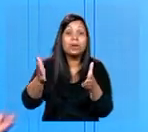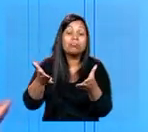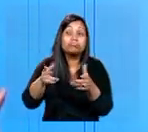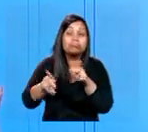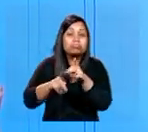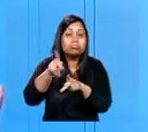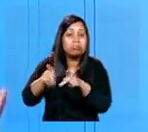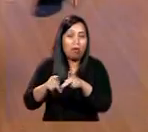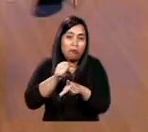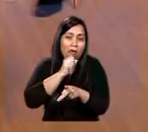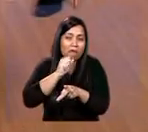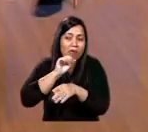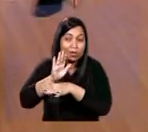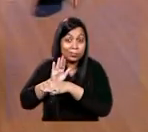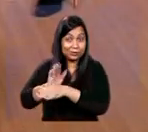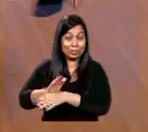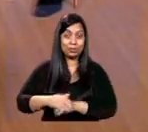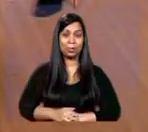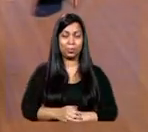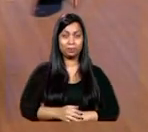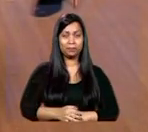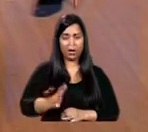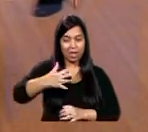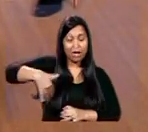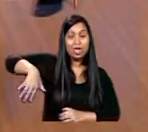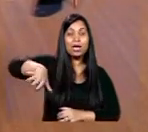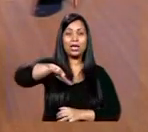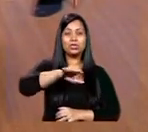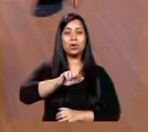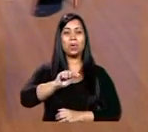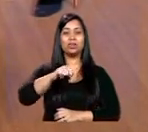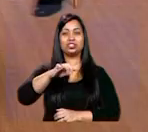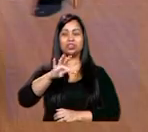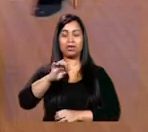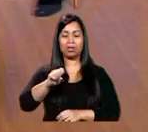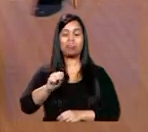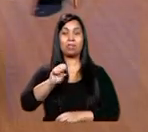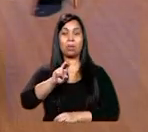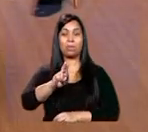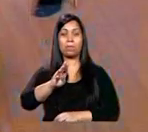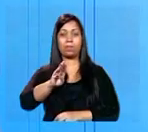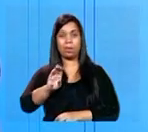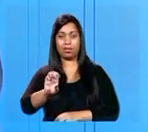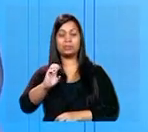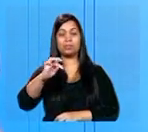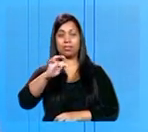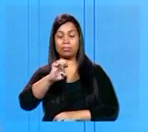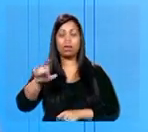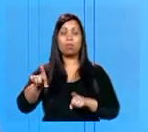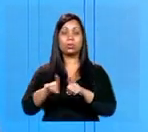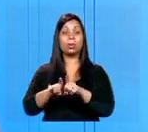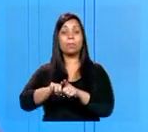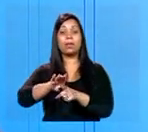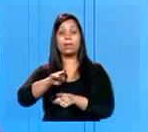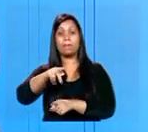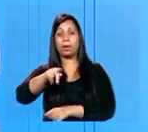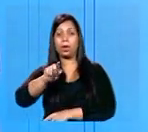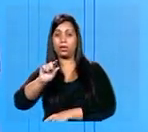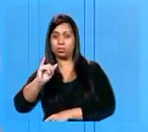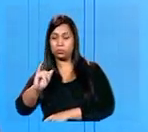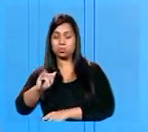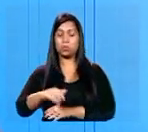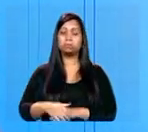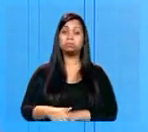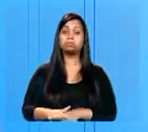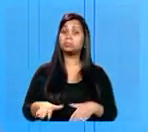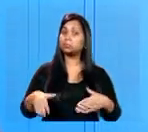mais idosa para ser atendida, que era aqui na região do Anchieta, UBS Central e Parque Industrial. Esse